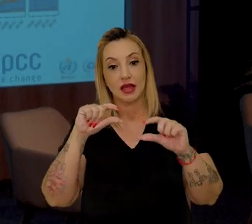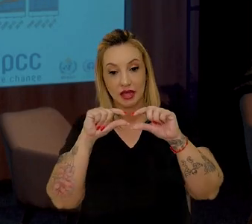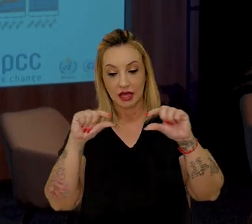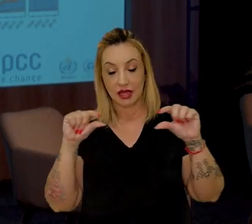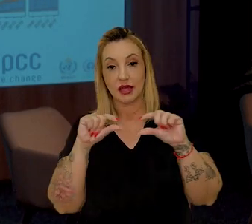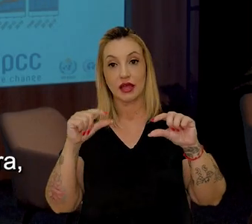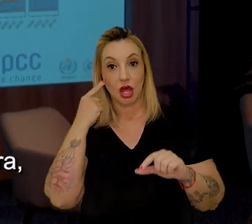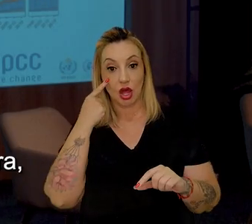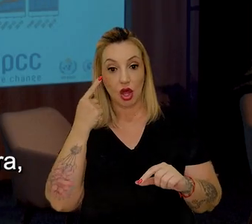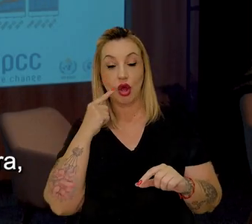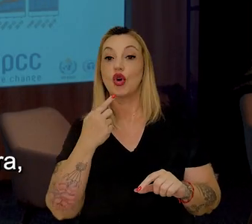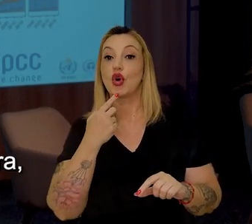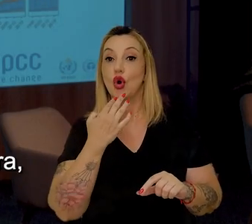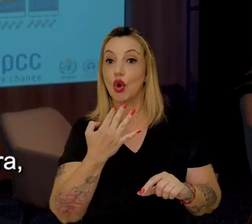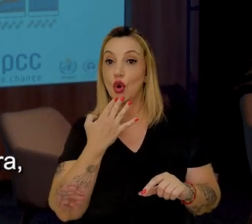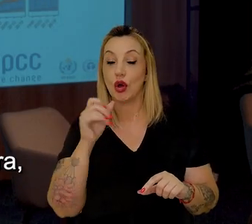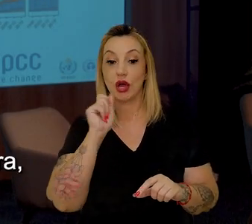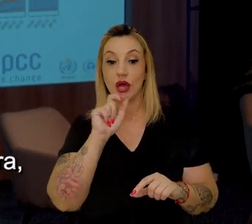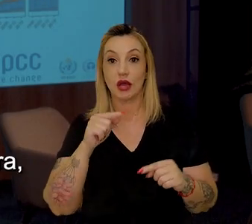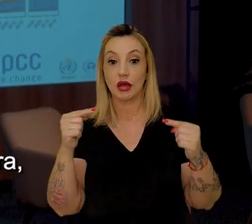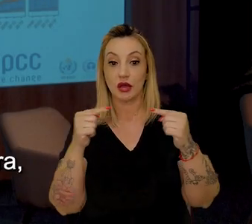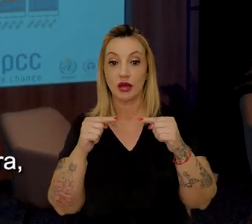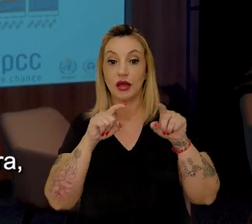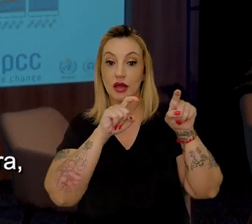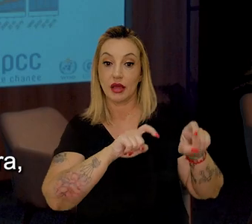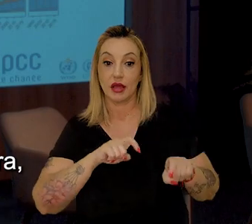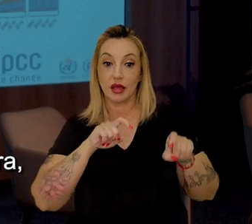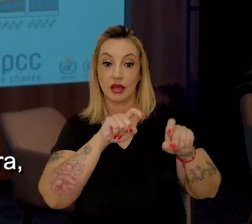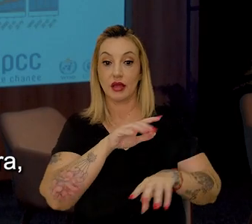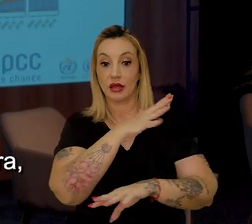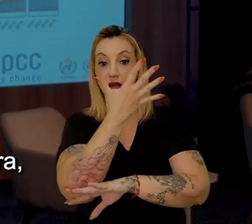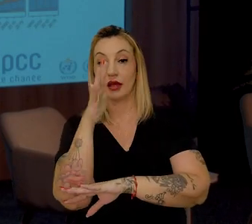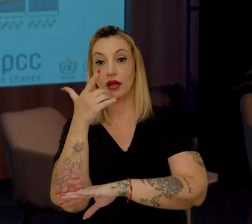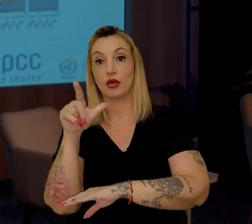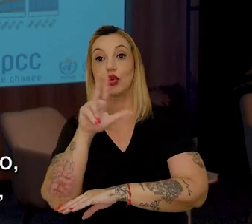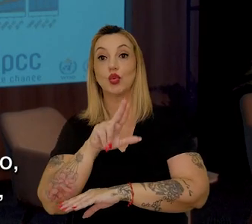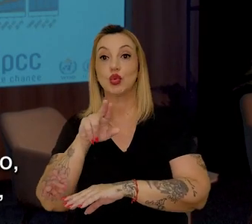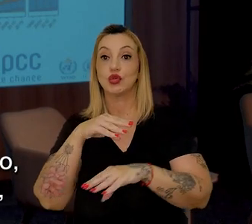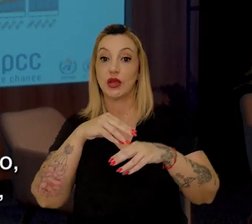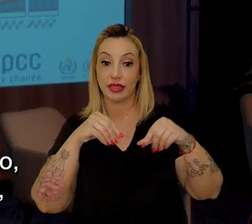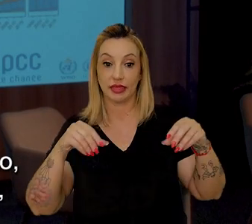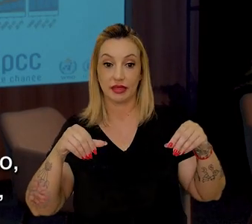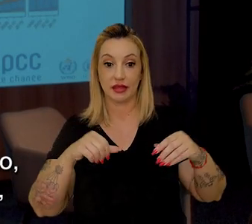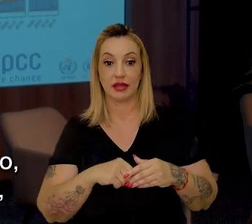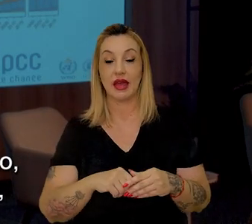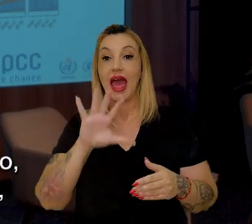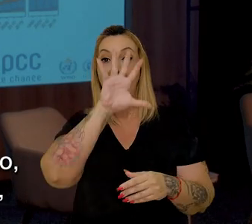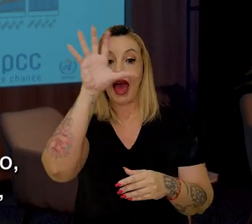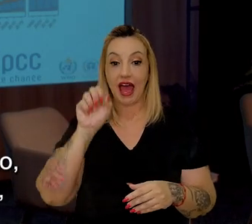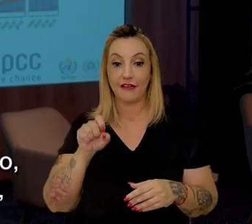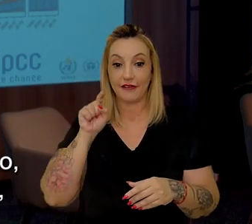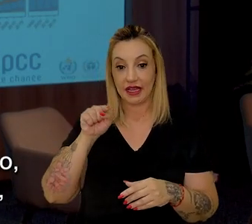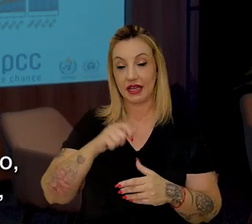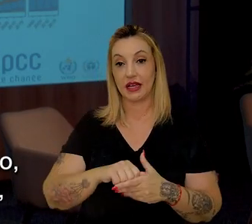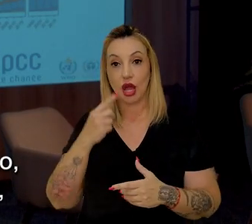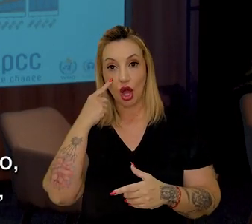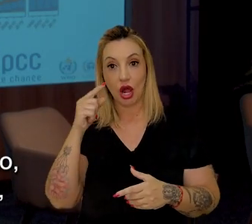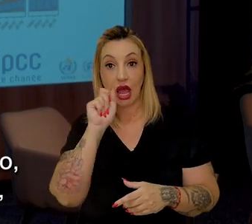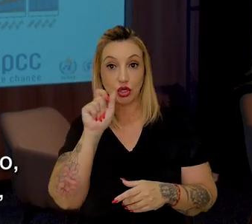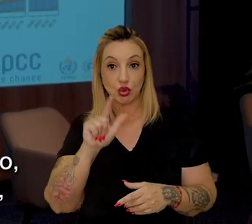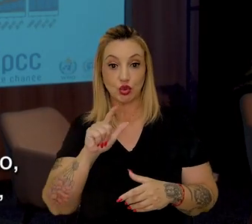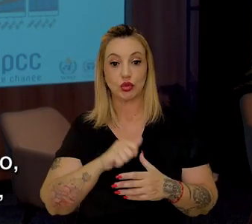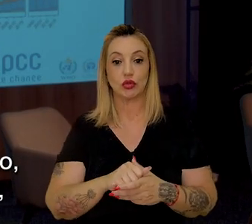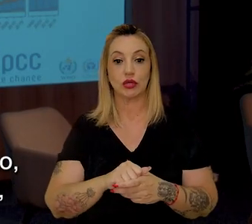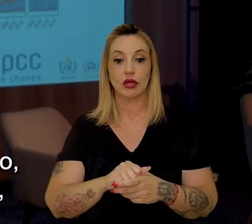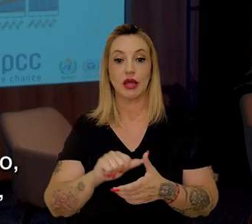Olha a corzinha o azul tá relacionado a agricultura floresta e outro uso da terra pega a África aqui ó o azulzinho